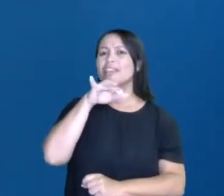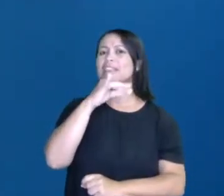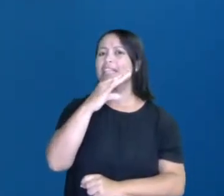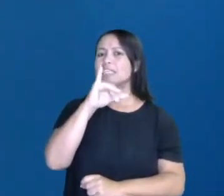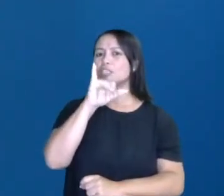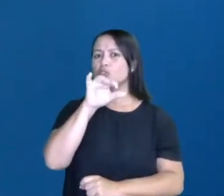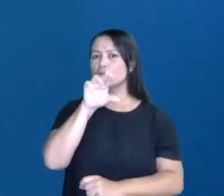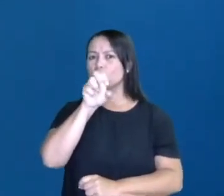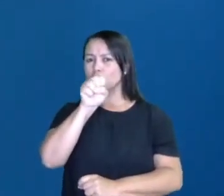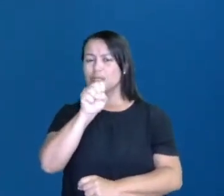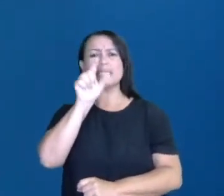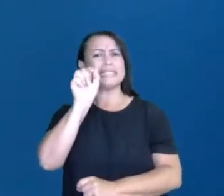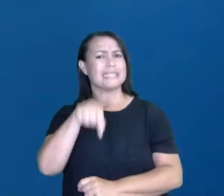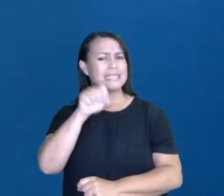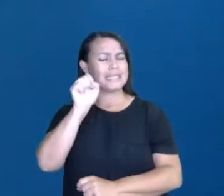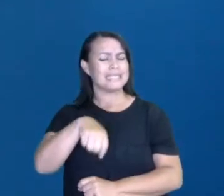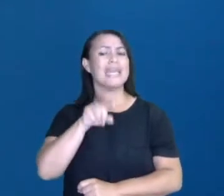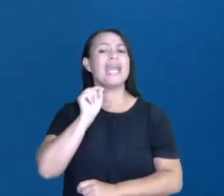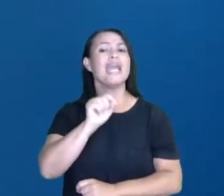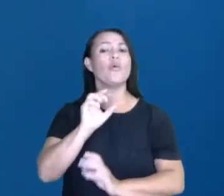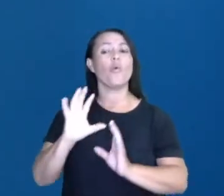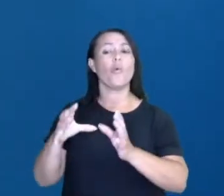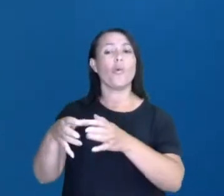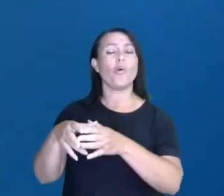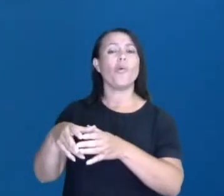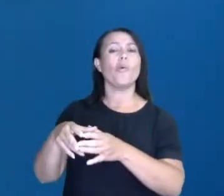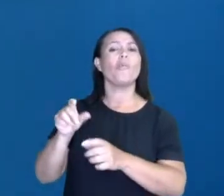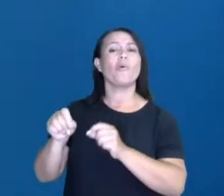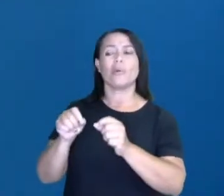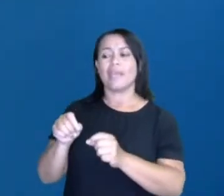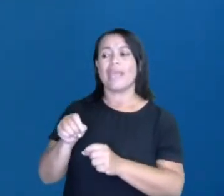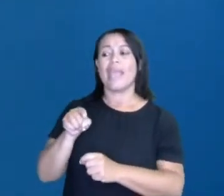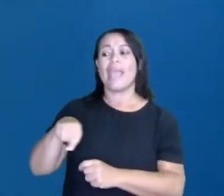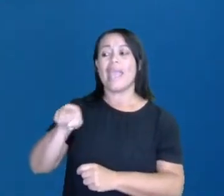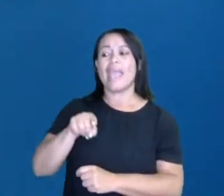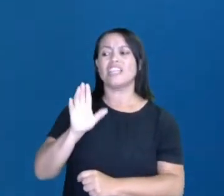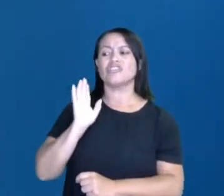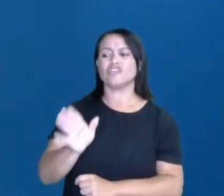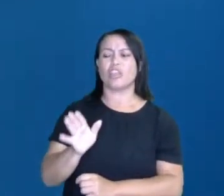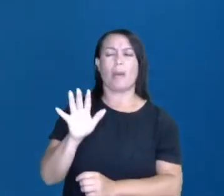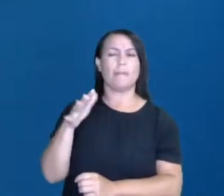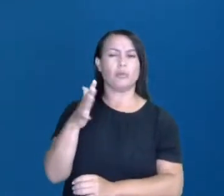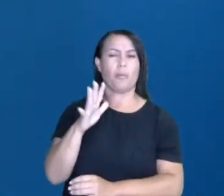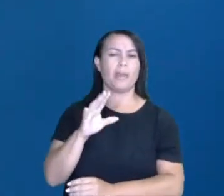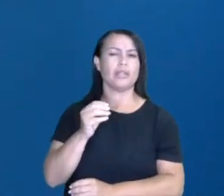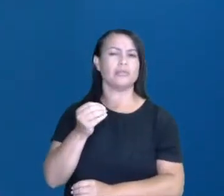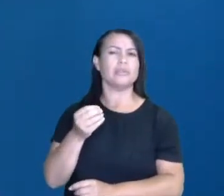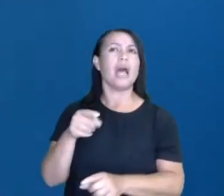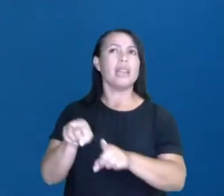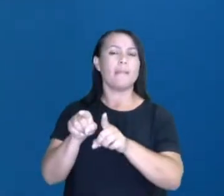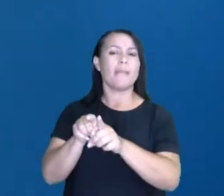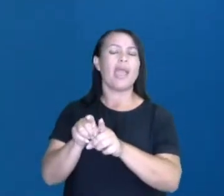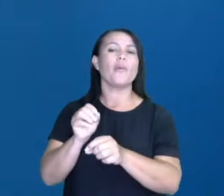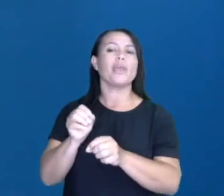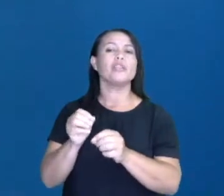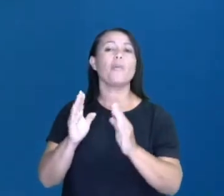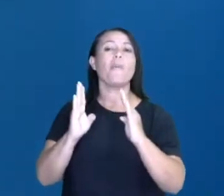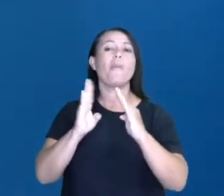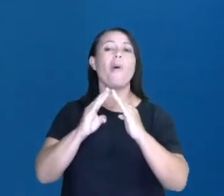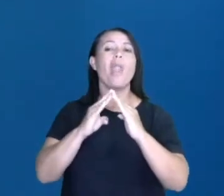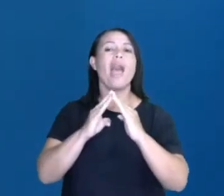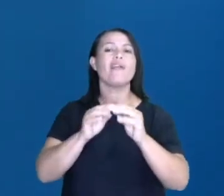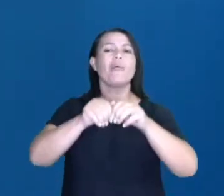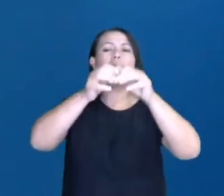Isso mesmo. Os fenícios, como eles eram muito próximos ao mar, né?